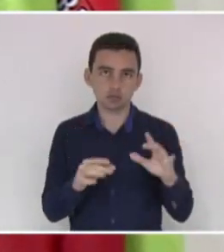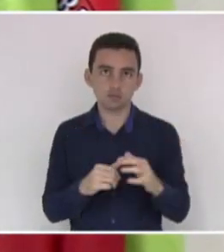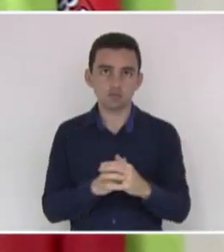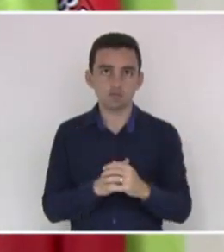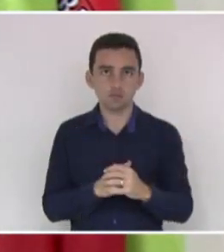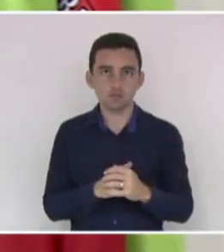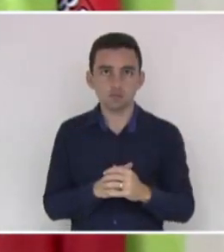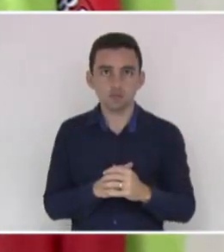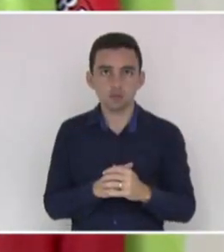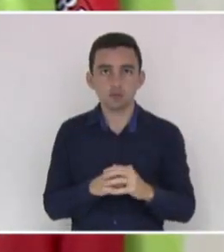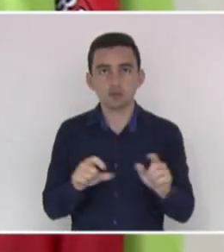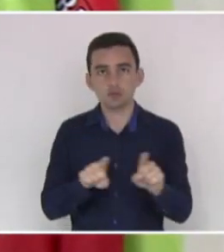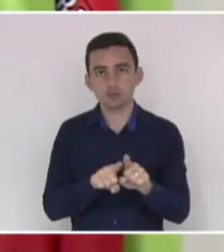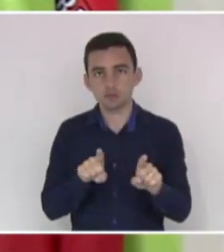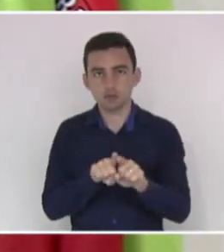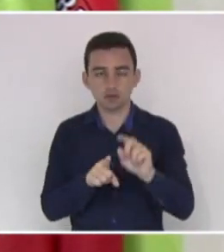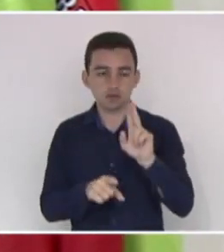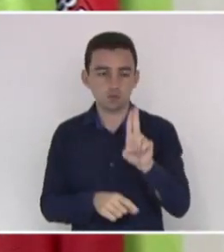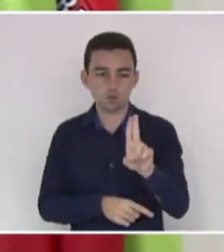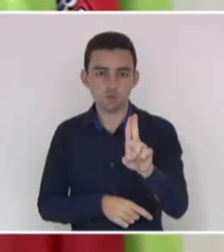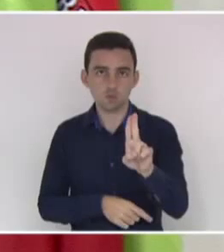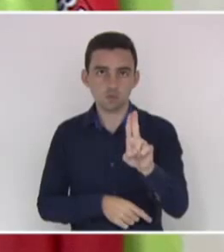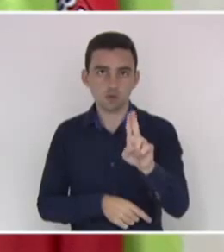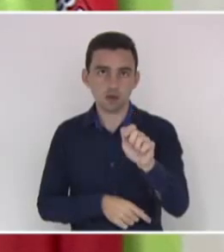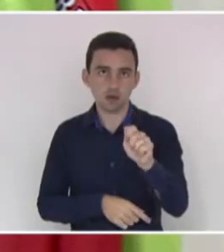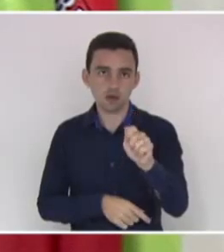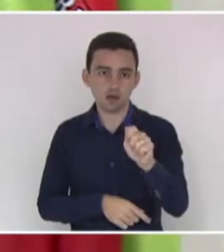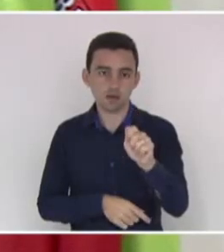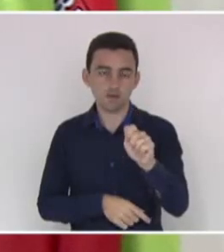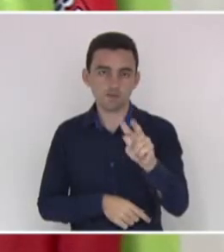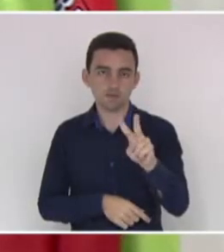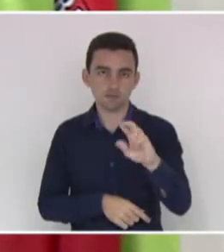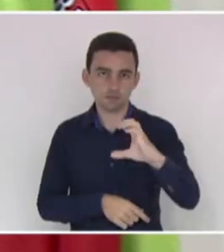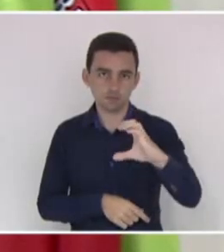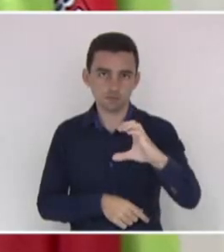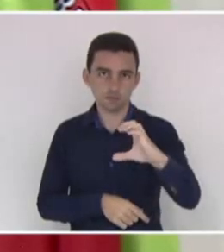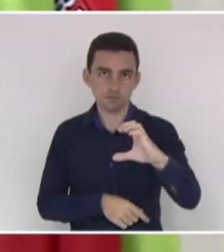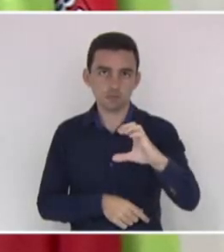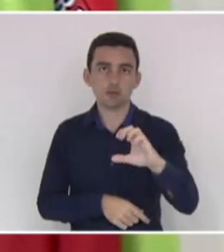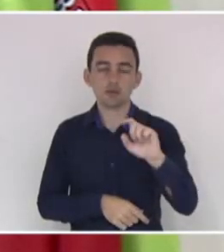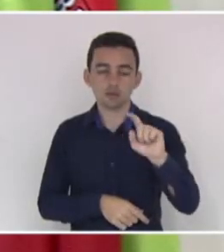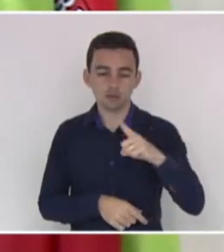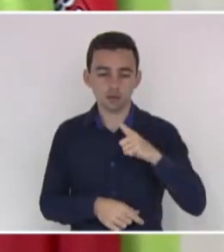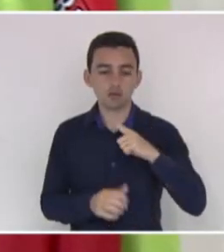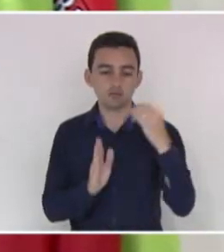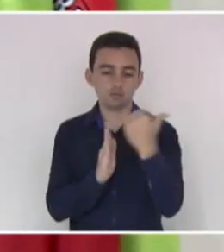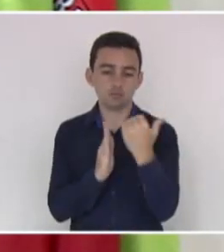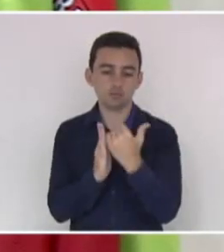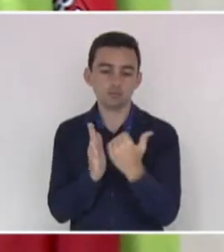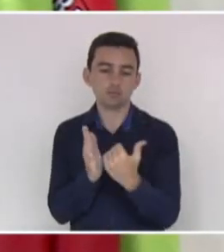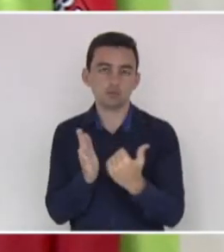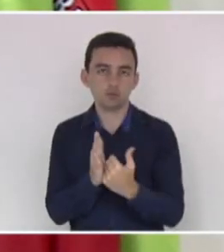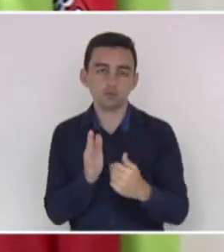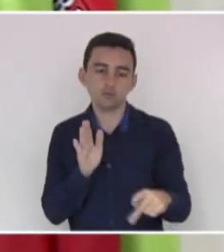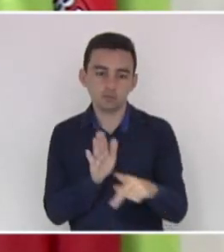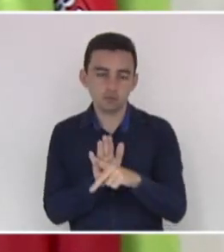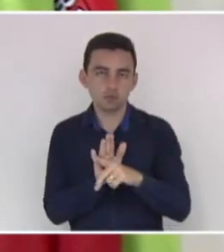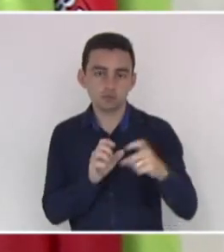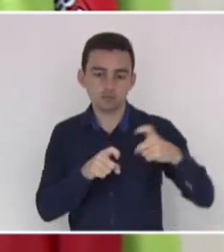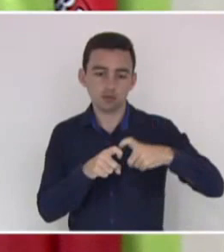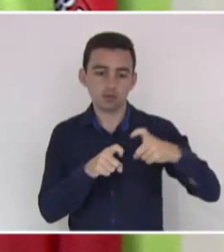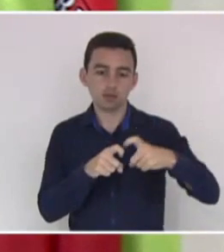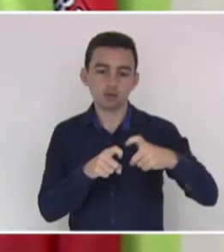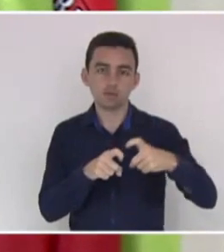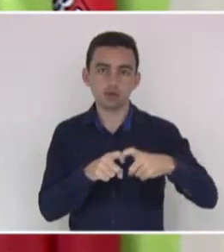a UAVC possui um programa de residência médica em neurologia